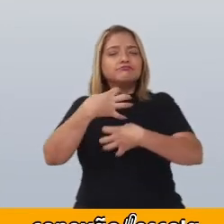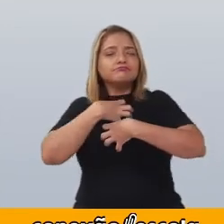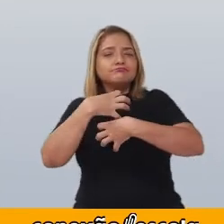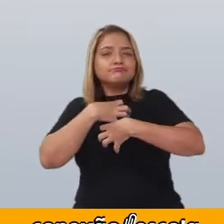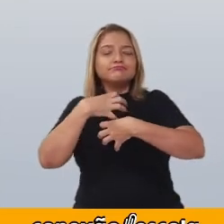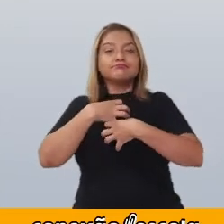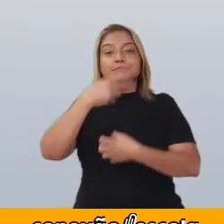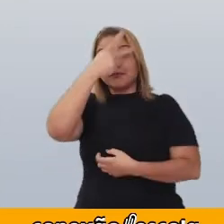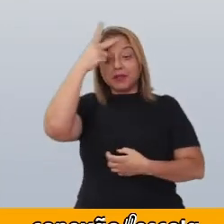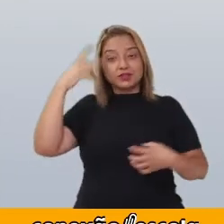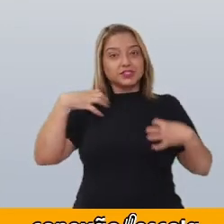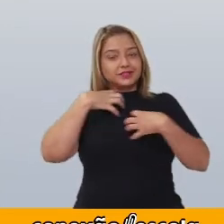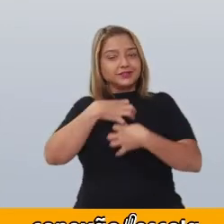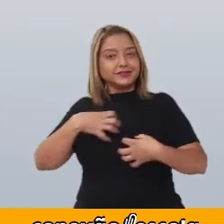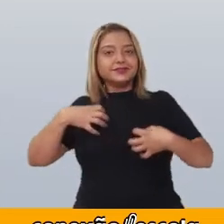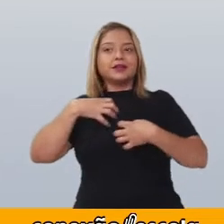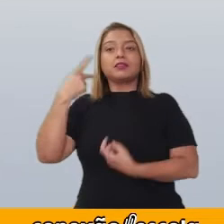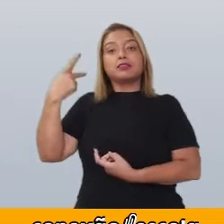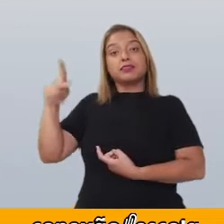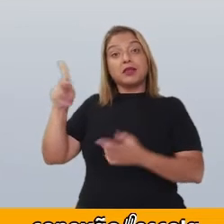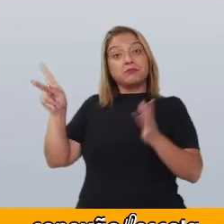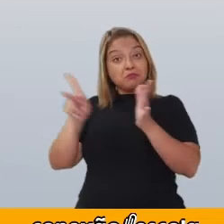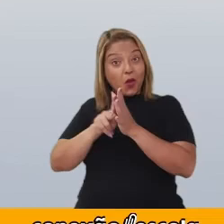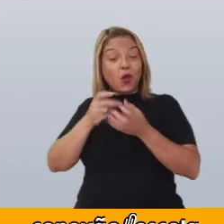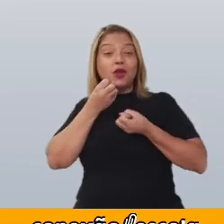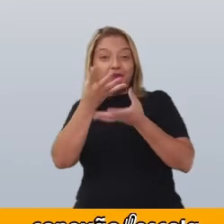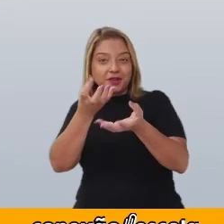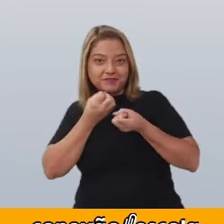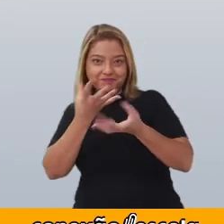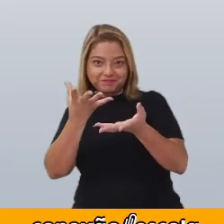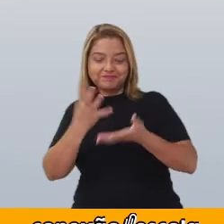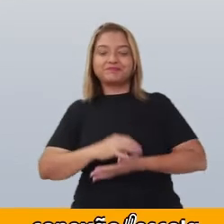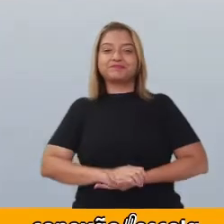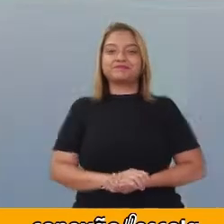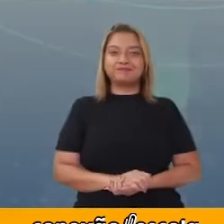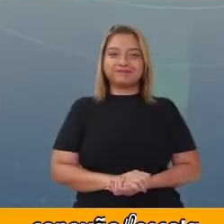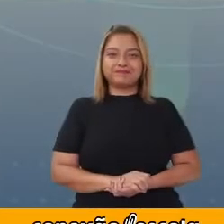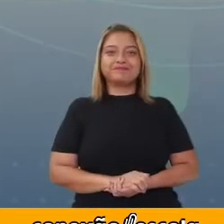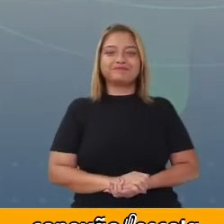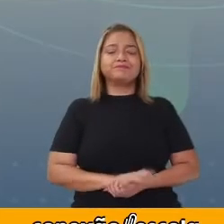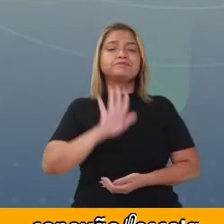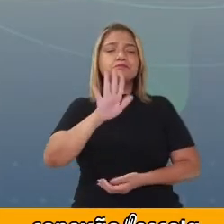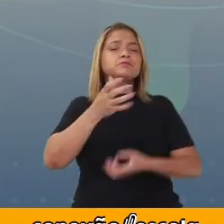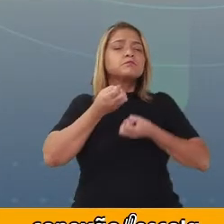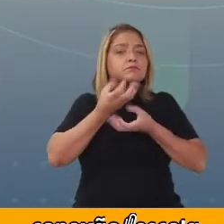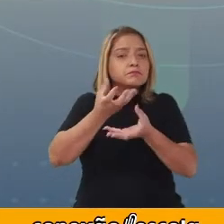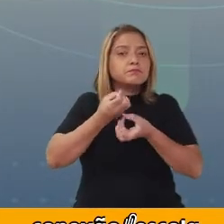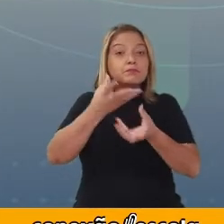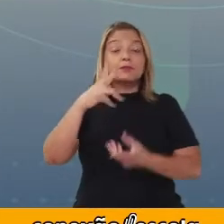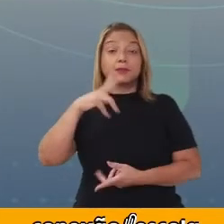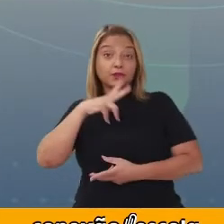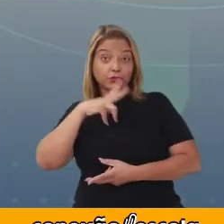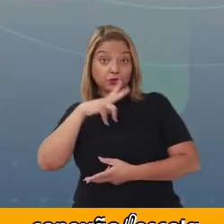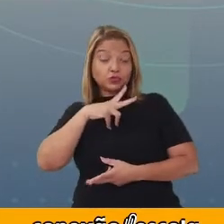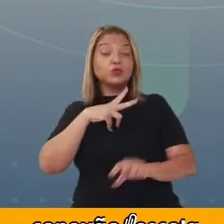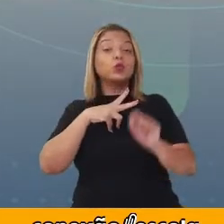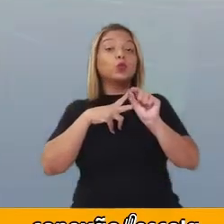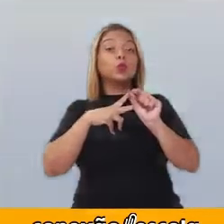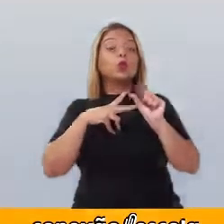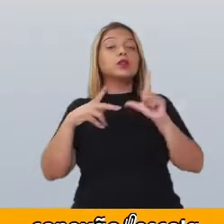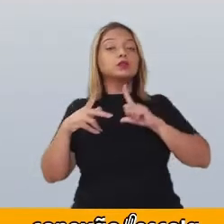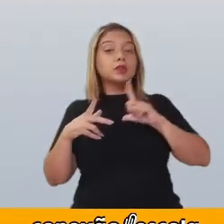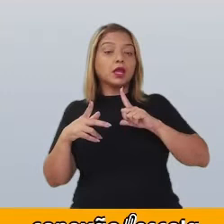sentimentos expressos pelo autor. Bom, o relato pessoal